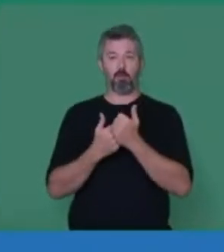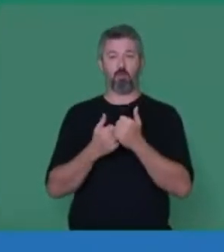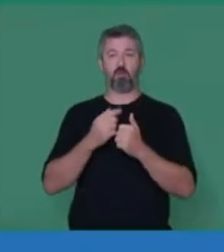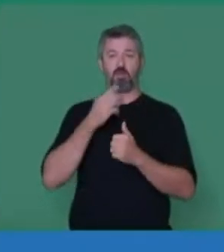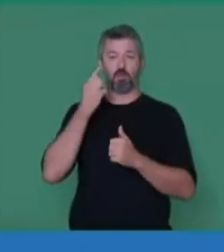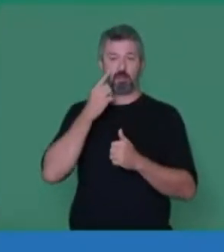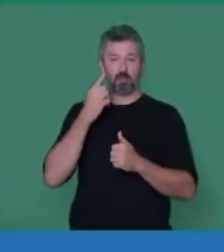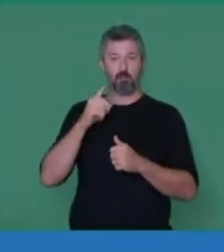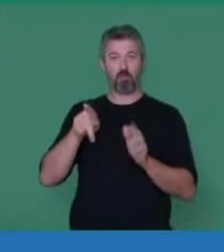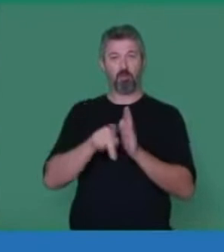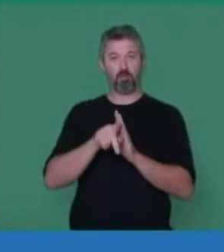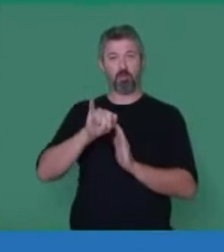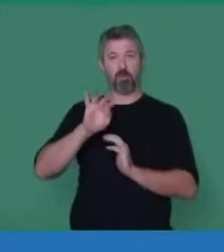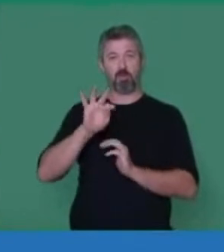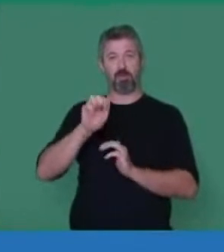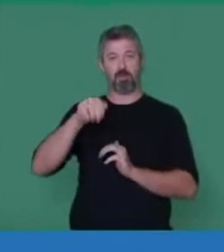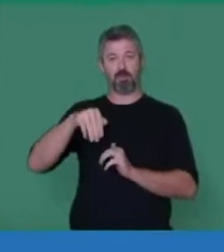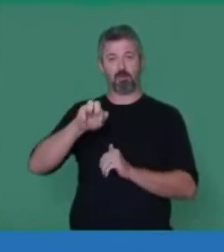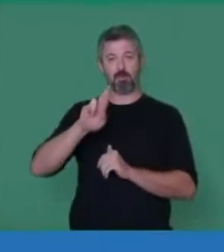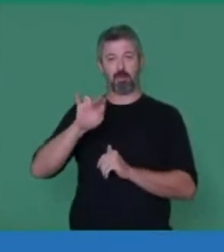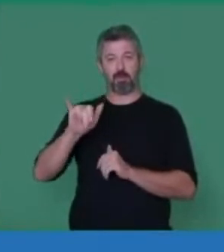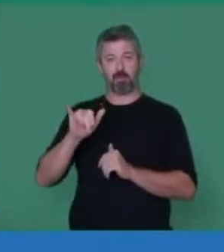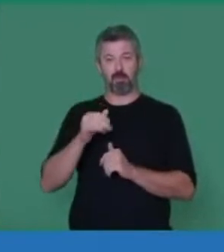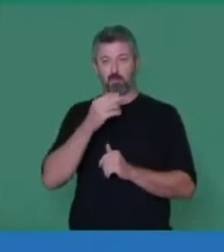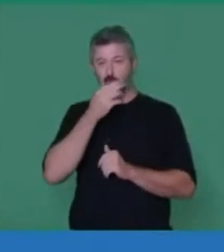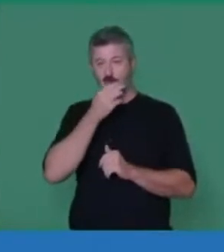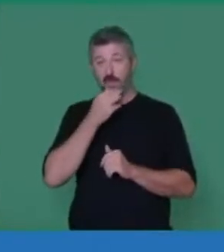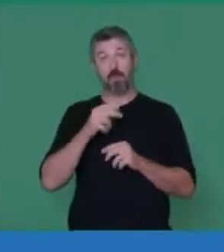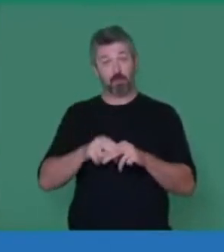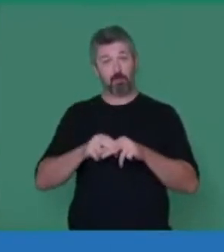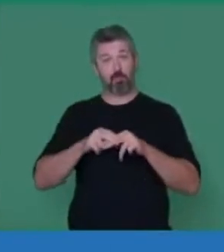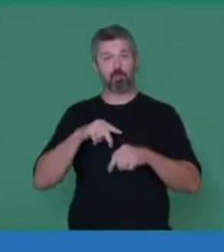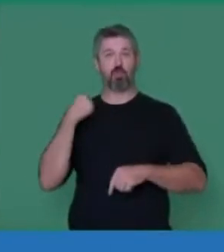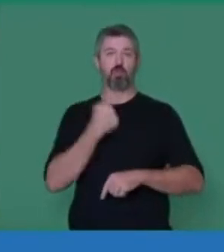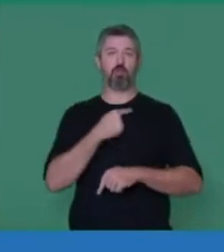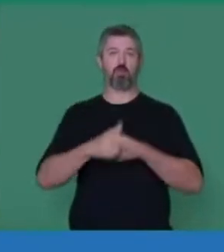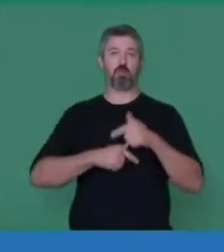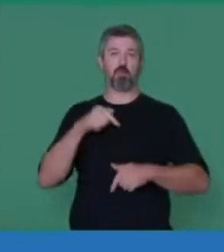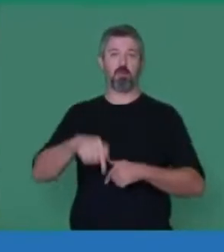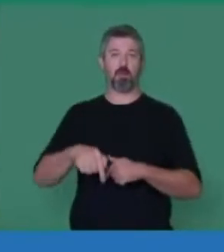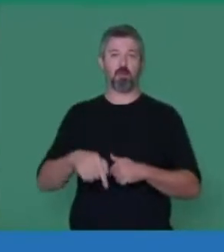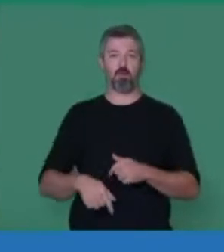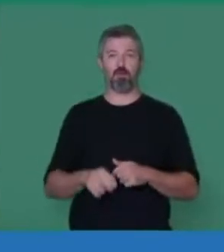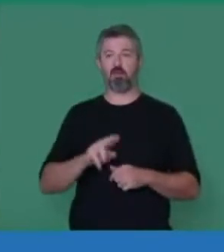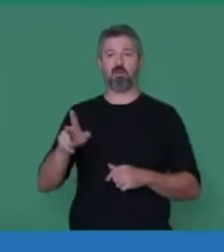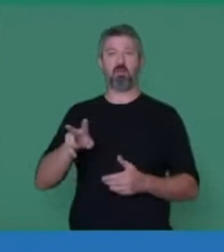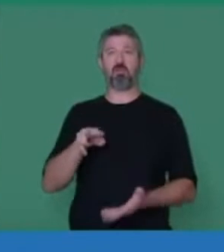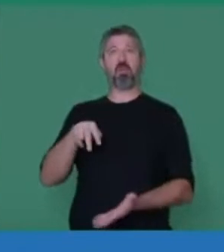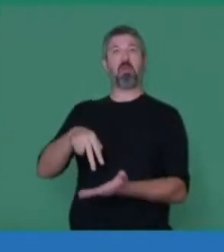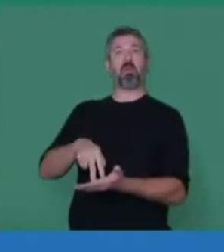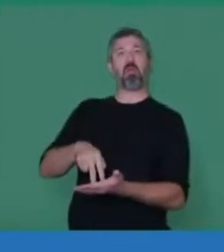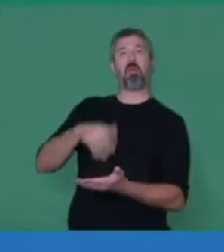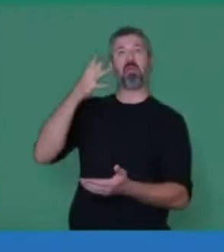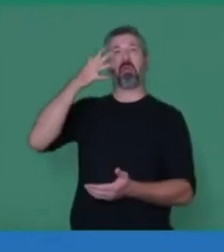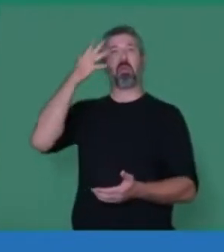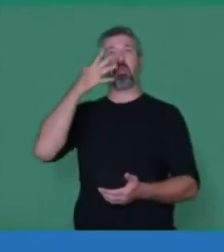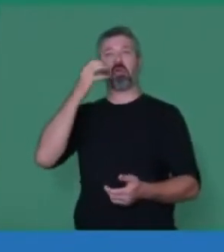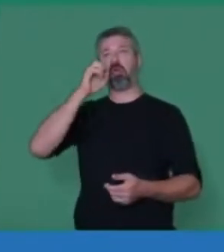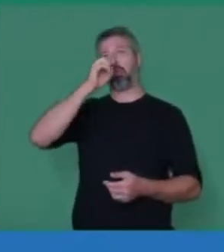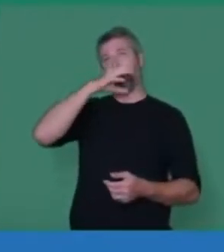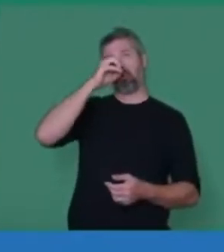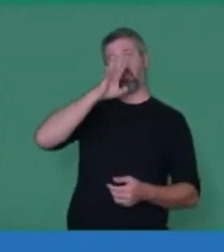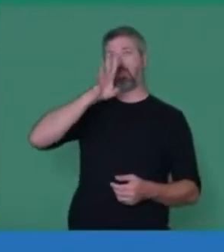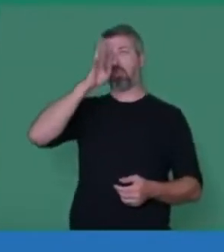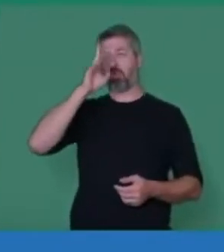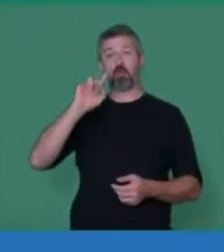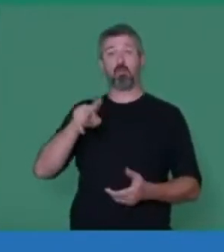do Itamaraty para que essas pessoas possam voltar. É para isso que a gente está trabalhando aqui. Não é para subir em tribuna e ficar falando barbárie, não. É para